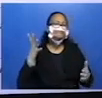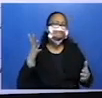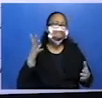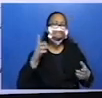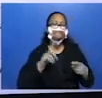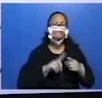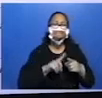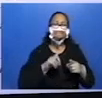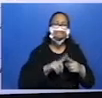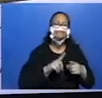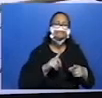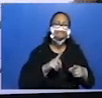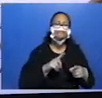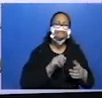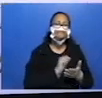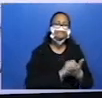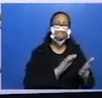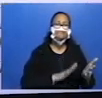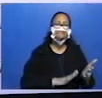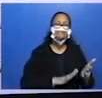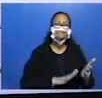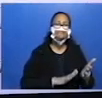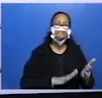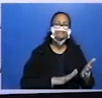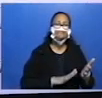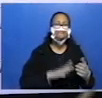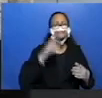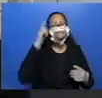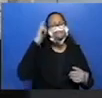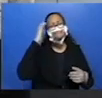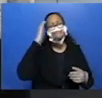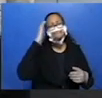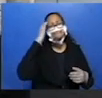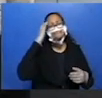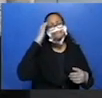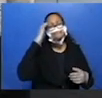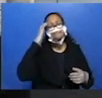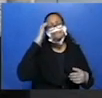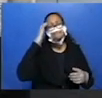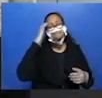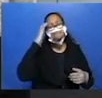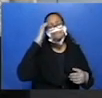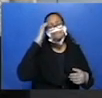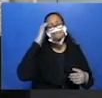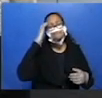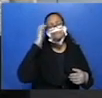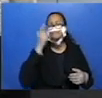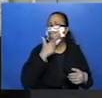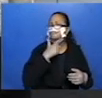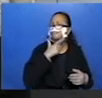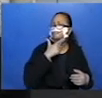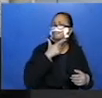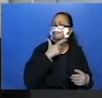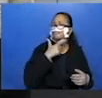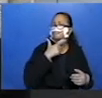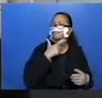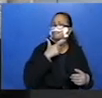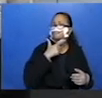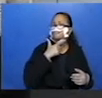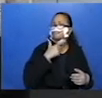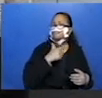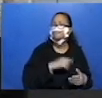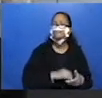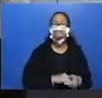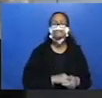lá no nosso exercício dá a entender que teve alguma coisa engraçada na história que até então era